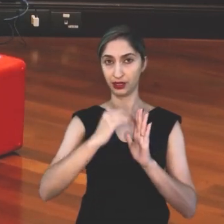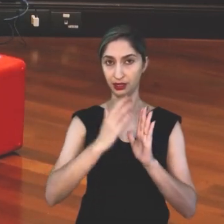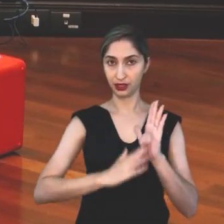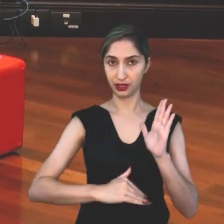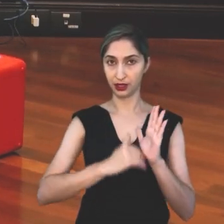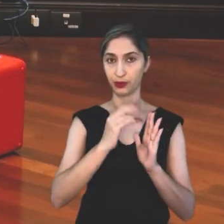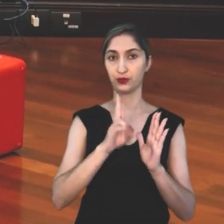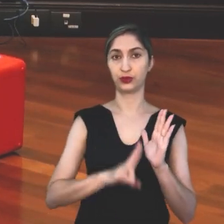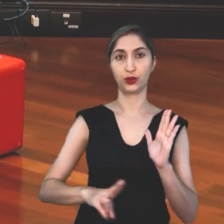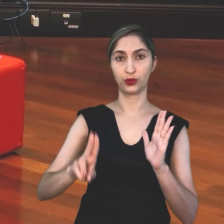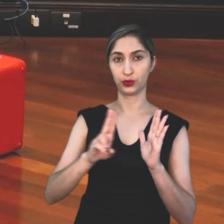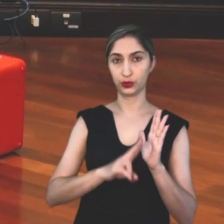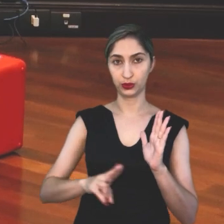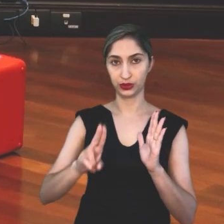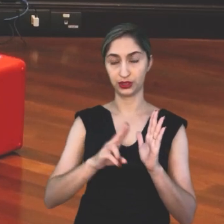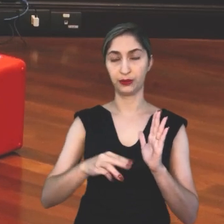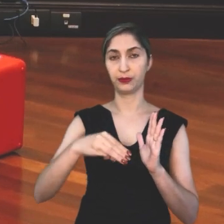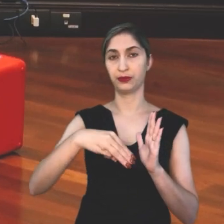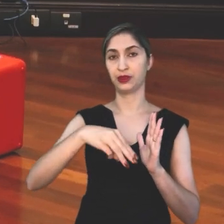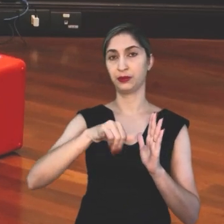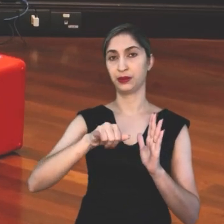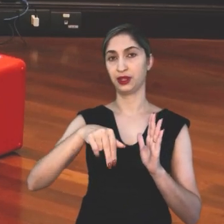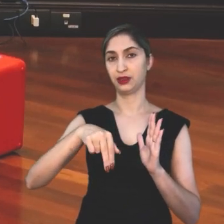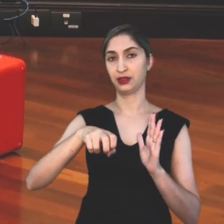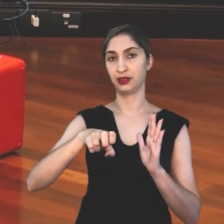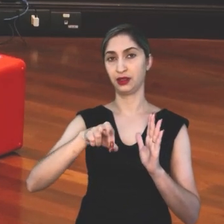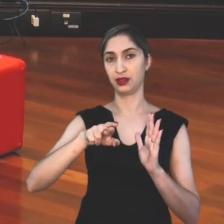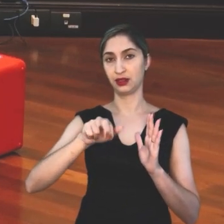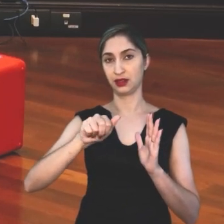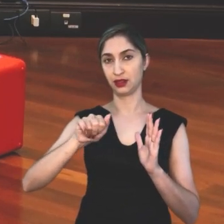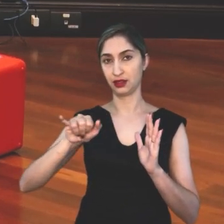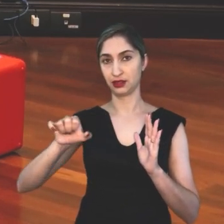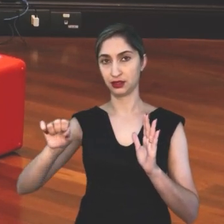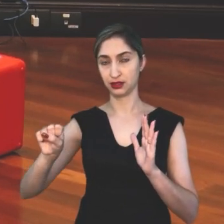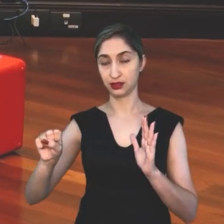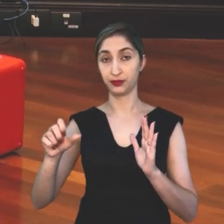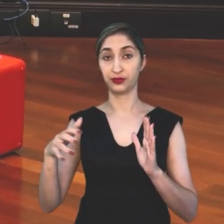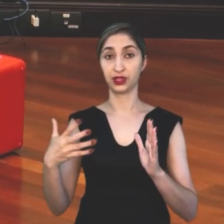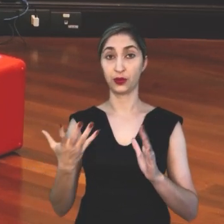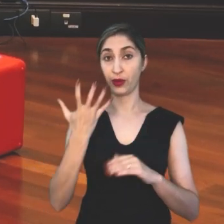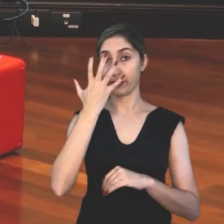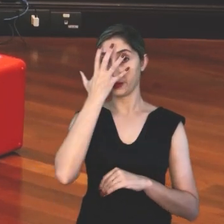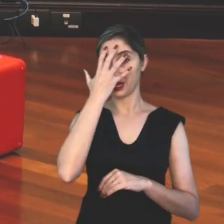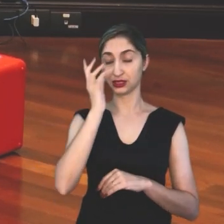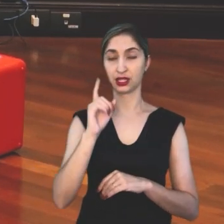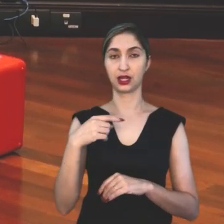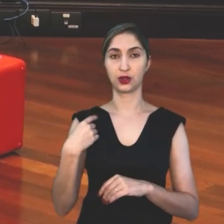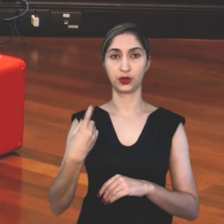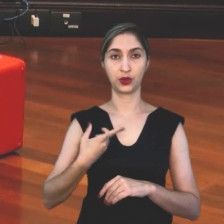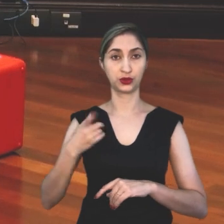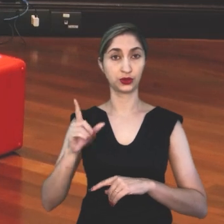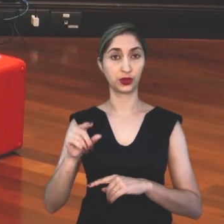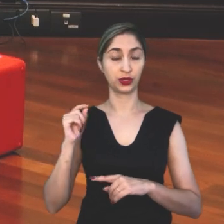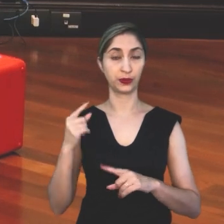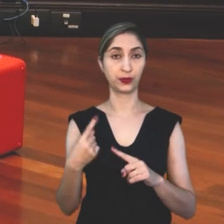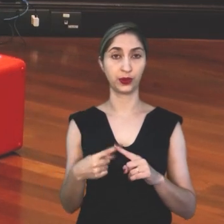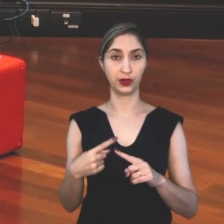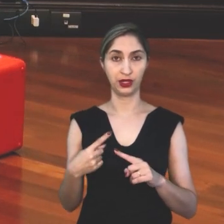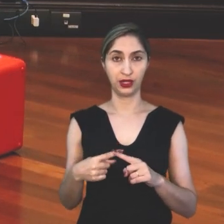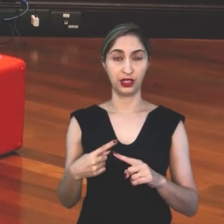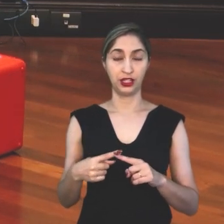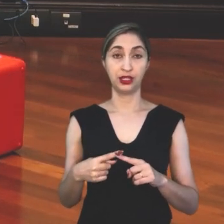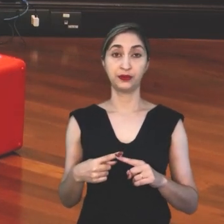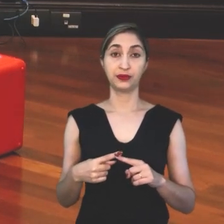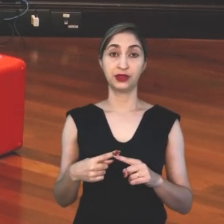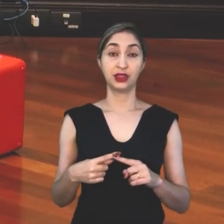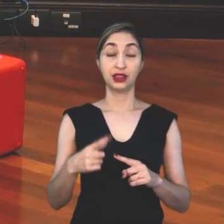crianças façam. Elas vão pintar máscaras africanas com os pigmentos minerais, né, das tintas que elas vão produzir. E a máscara é um símbolo escolhido